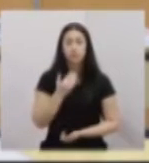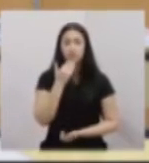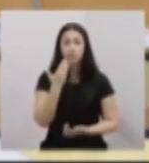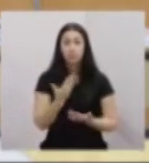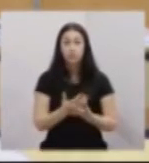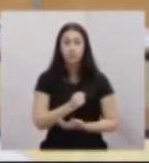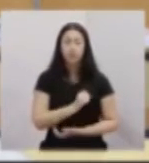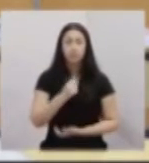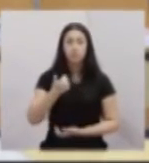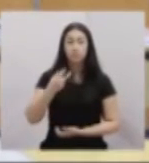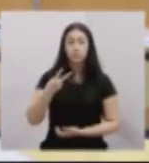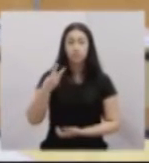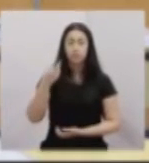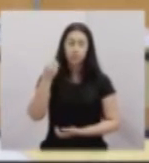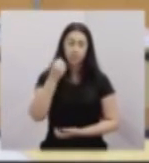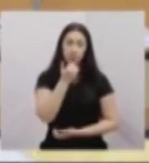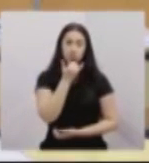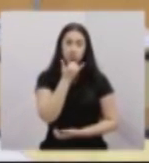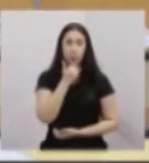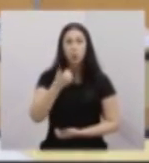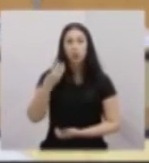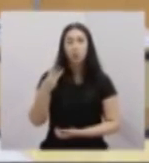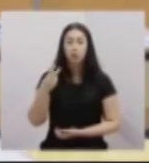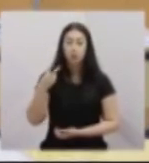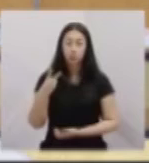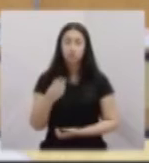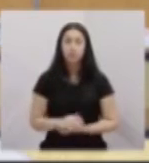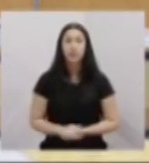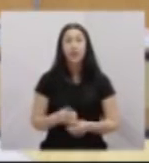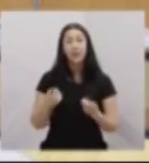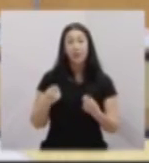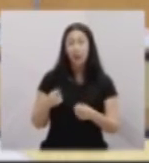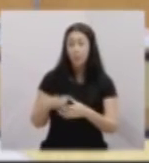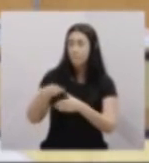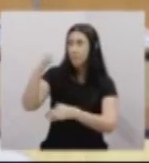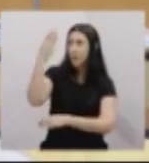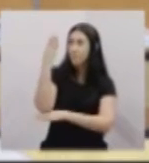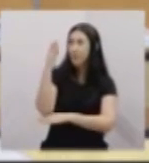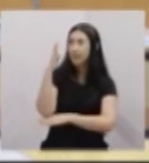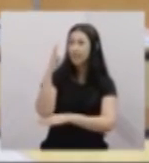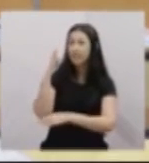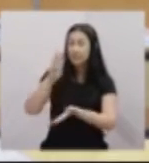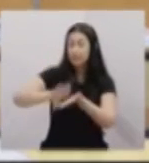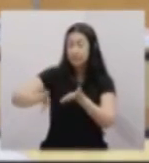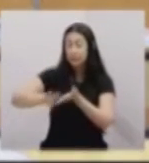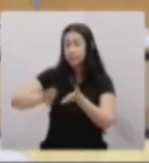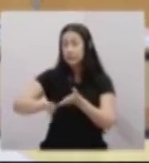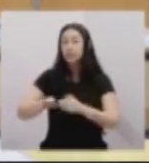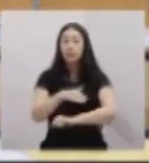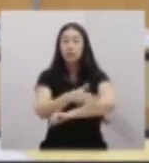requerimento 132 a EDP, solicitando a urgente retirada de poste localizado na rua Sergipe, no bairro